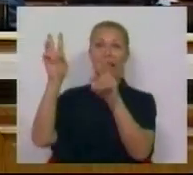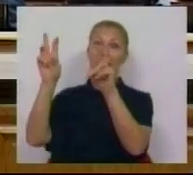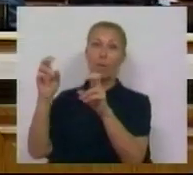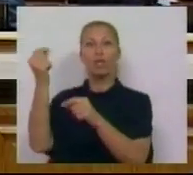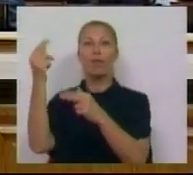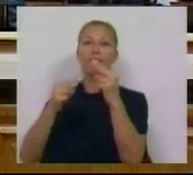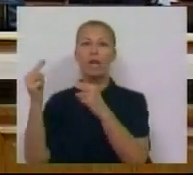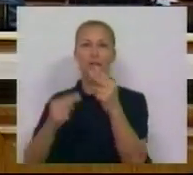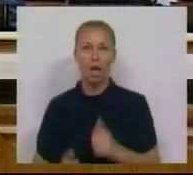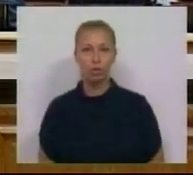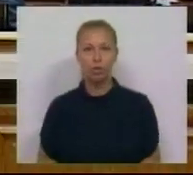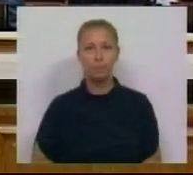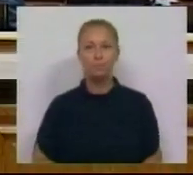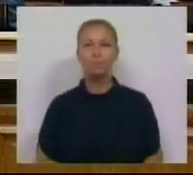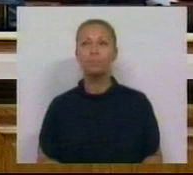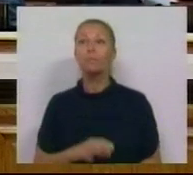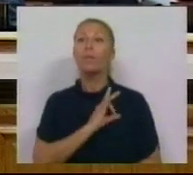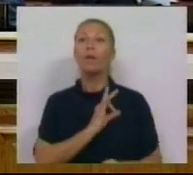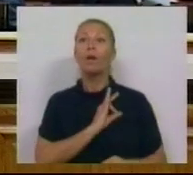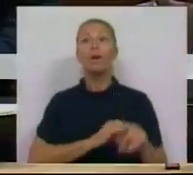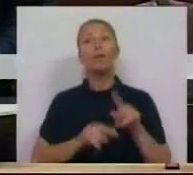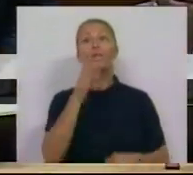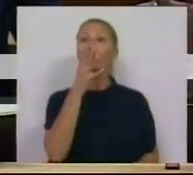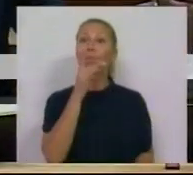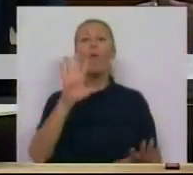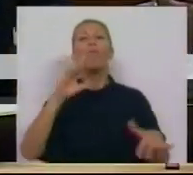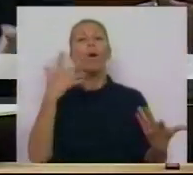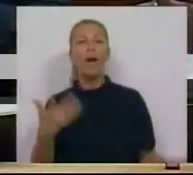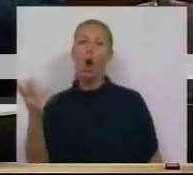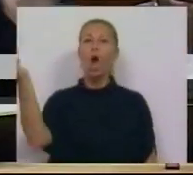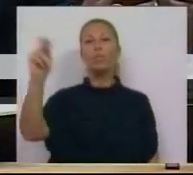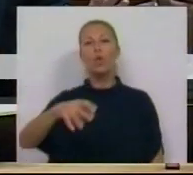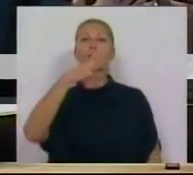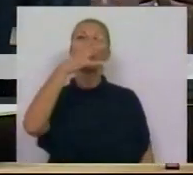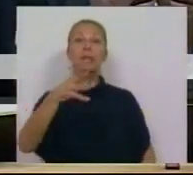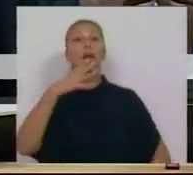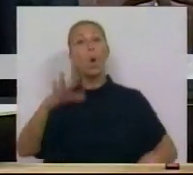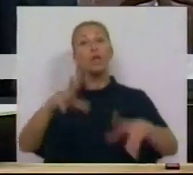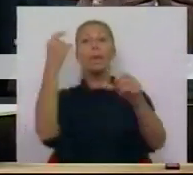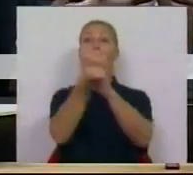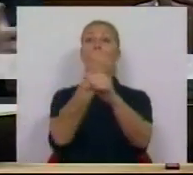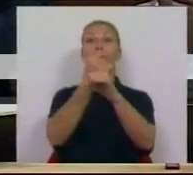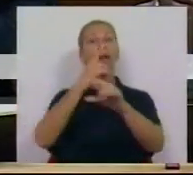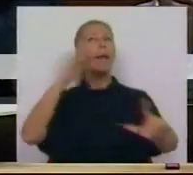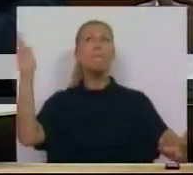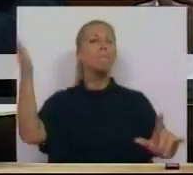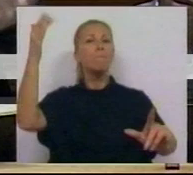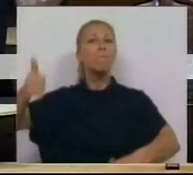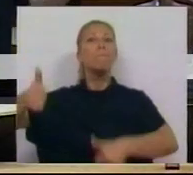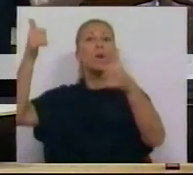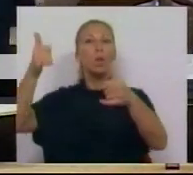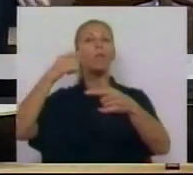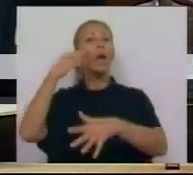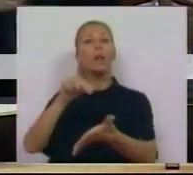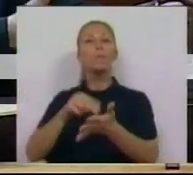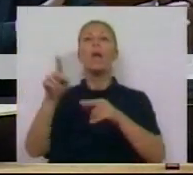financeiros. Senhores deputados, e podem vir dizer agora que o crescimento ao emprego são as prioridades da presidência italiana da União Europeia. Mas eu